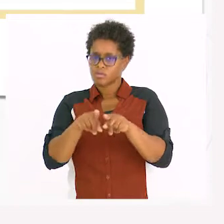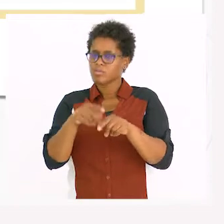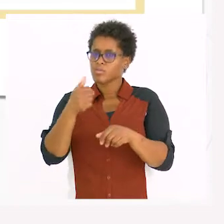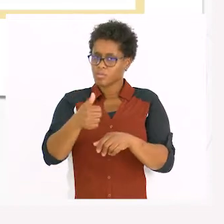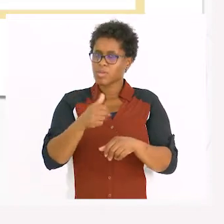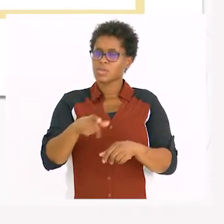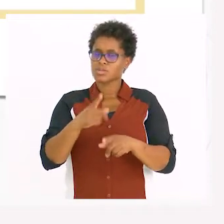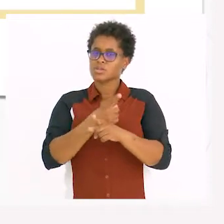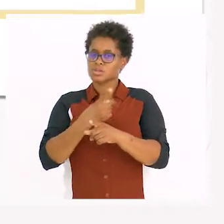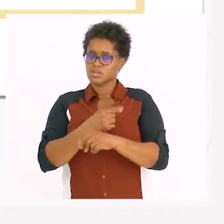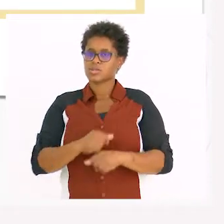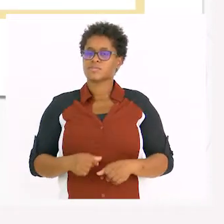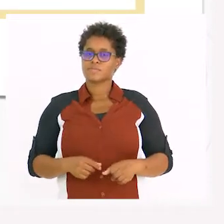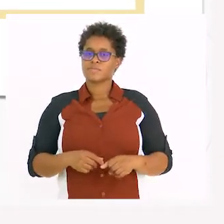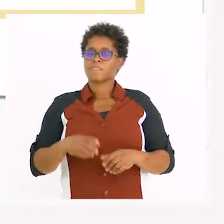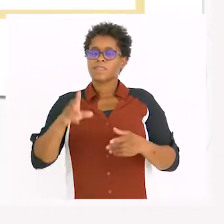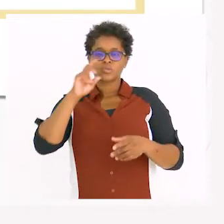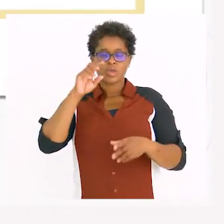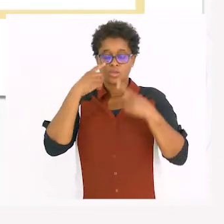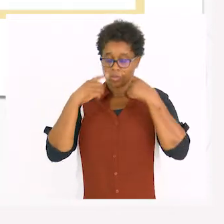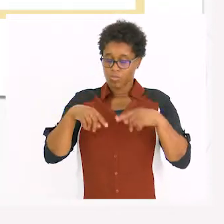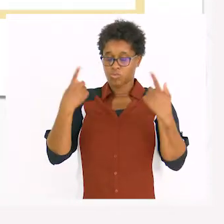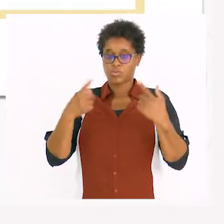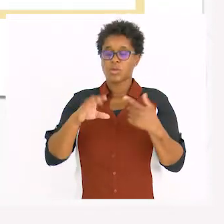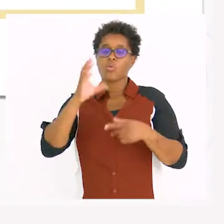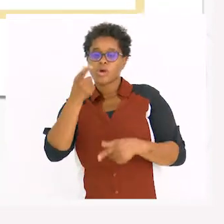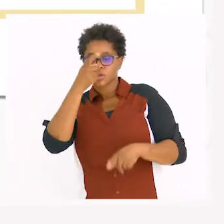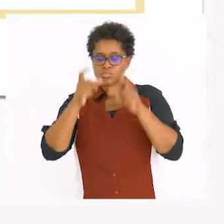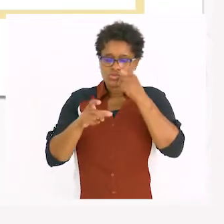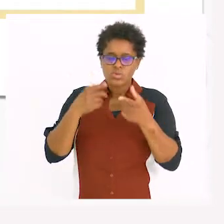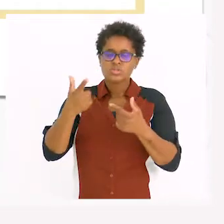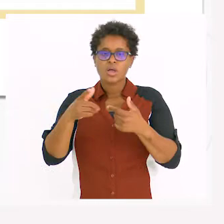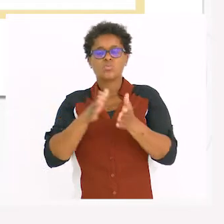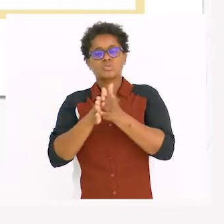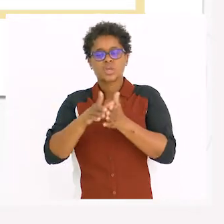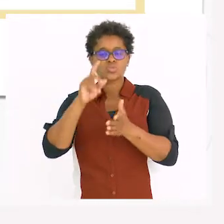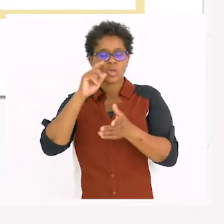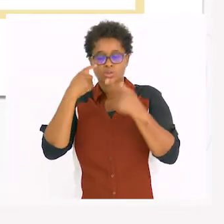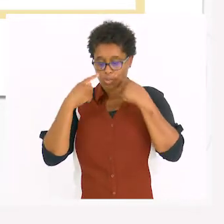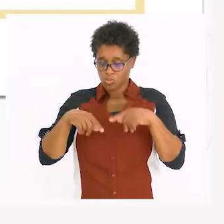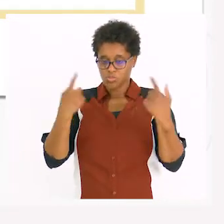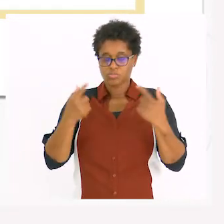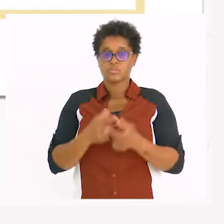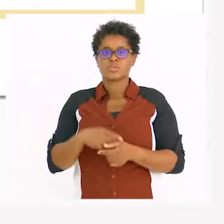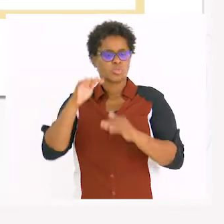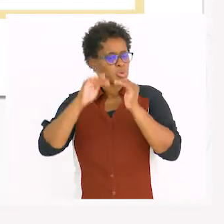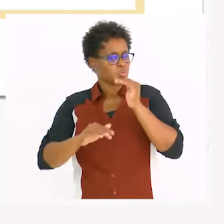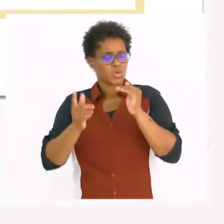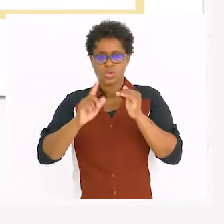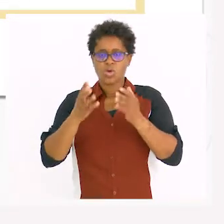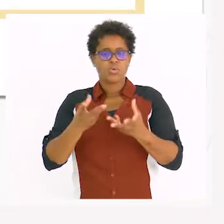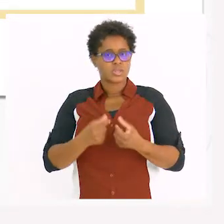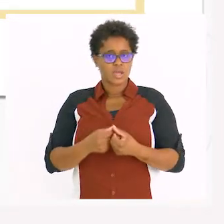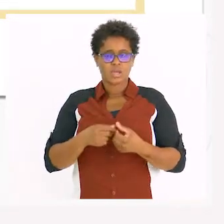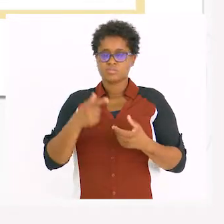segurança pública, não rivalidade. Quando alguém está a utilizar a segurança pública, não diminui a